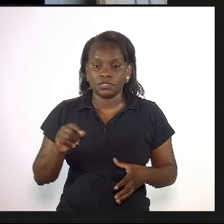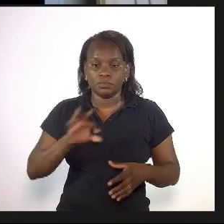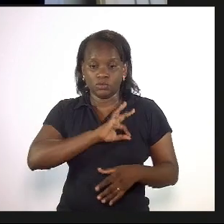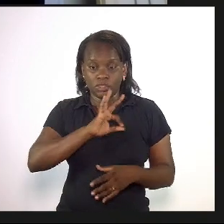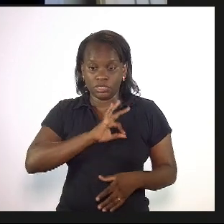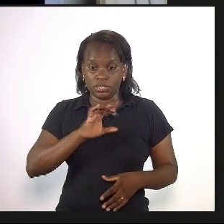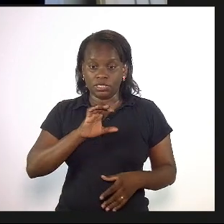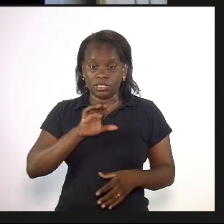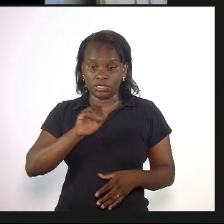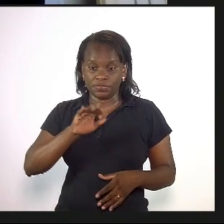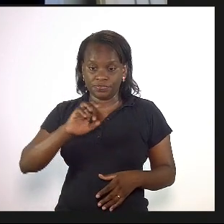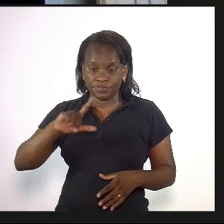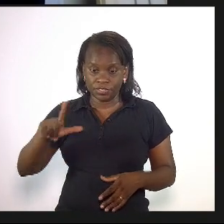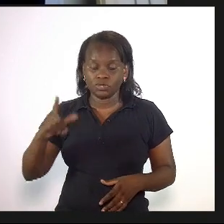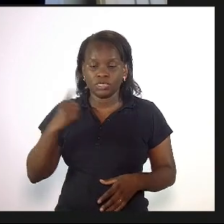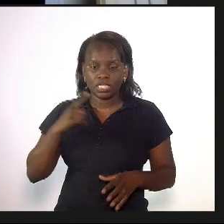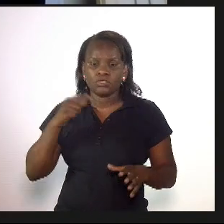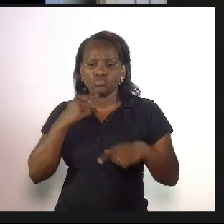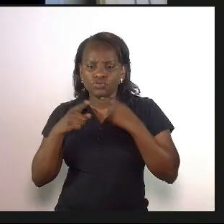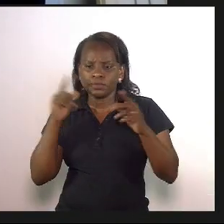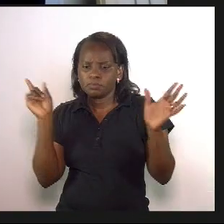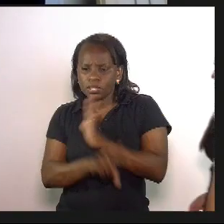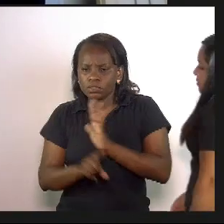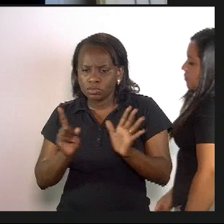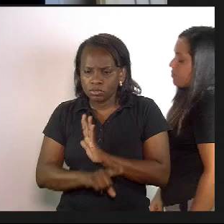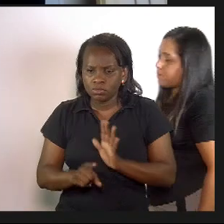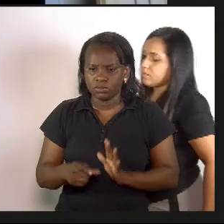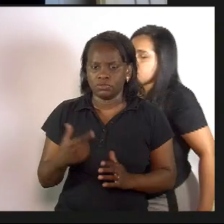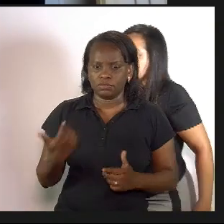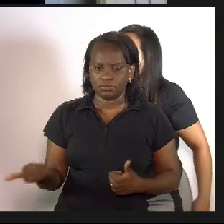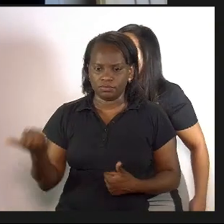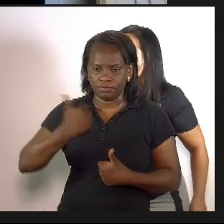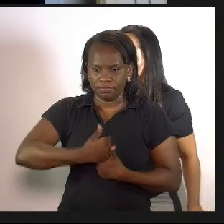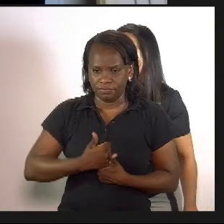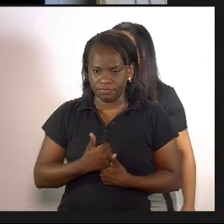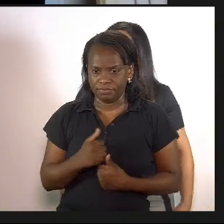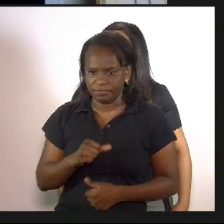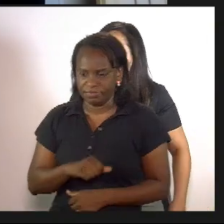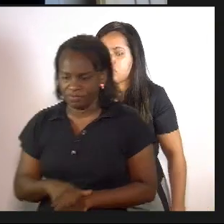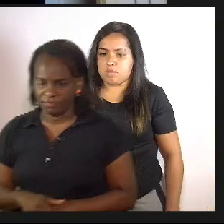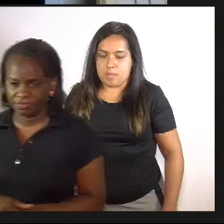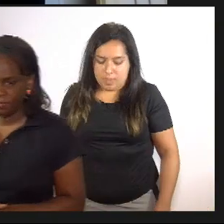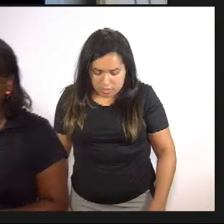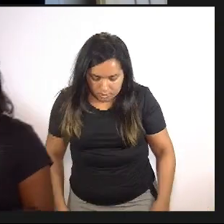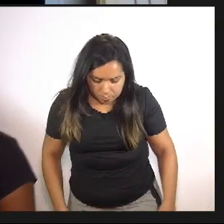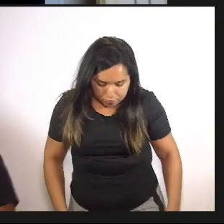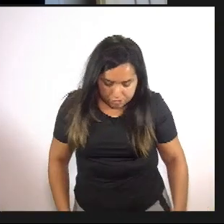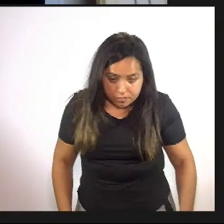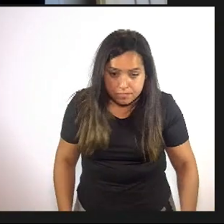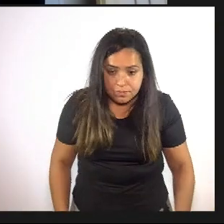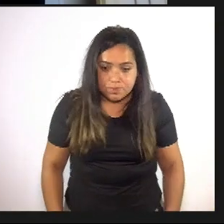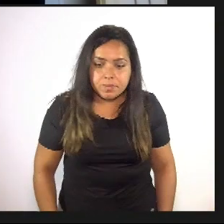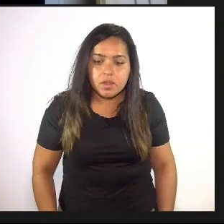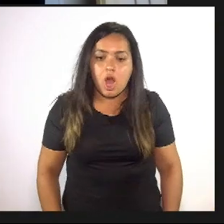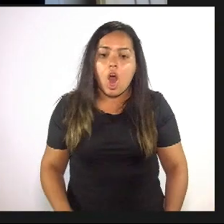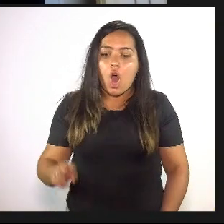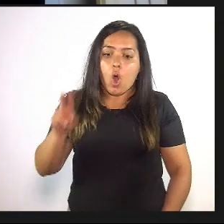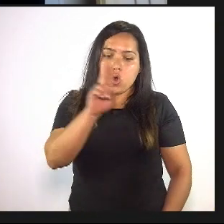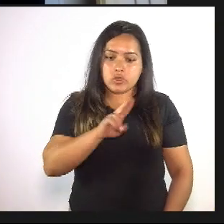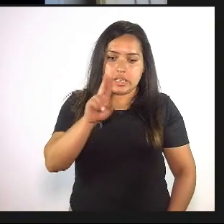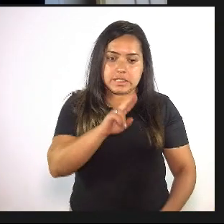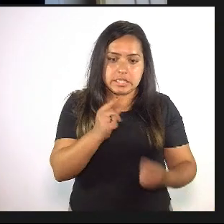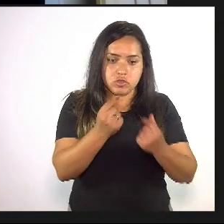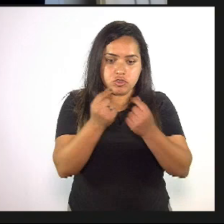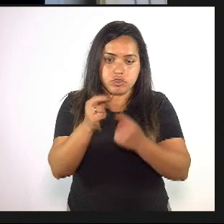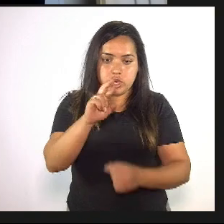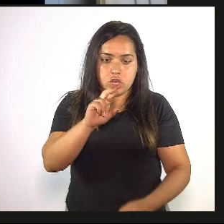Polícia Civil trouxe essa indagação com relação à utilização de recursos de royalty, né, que recebe